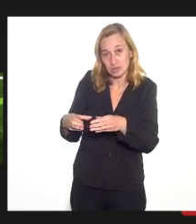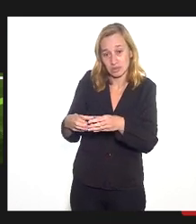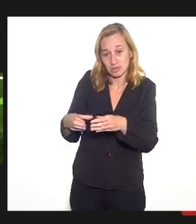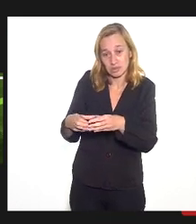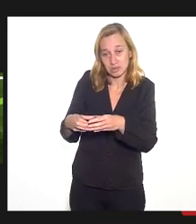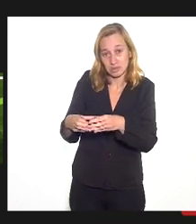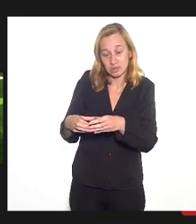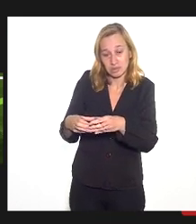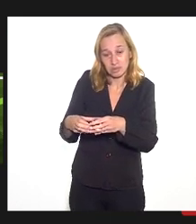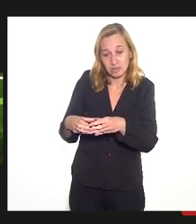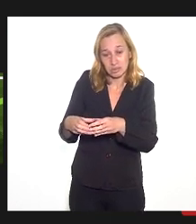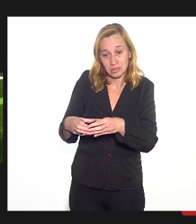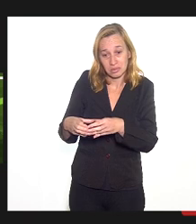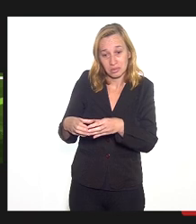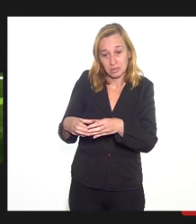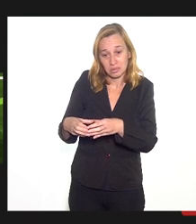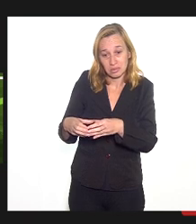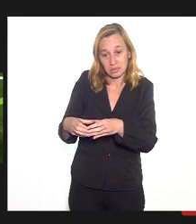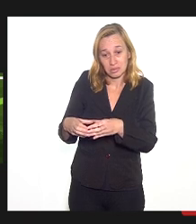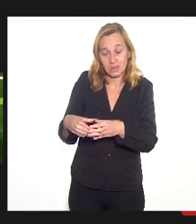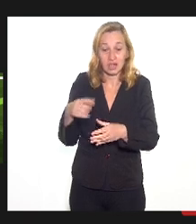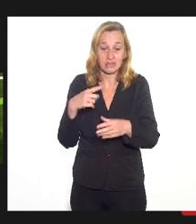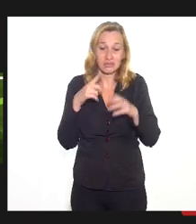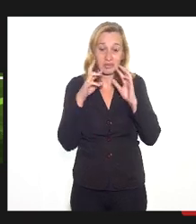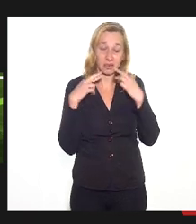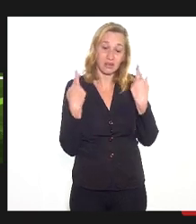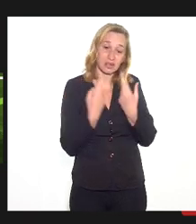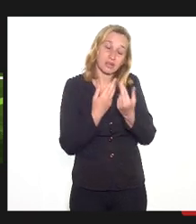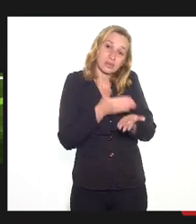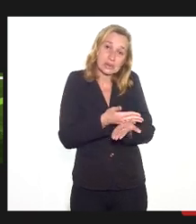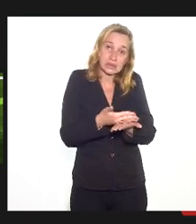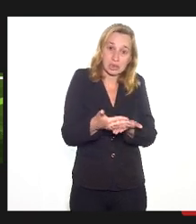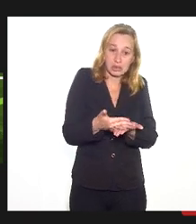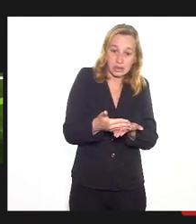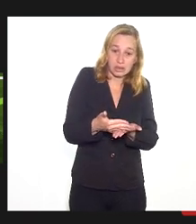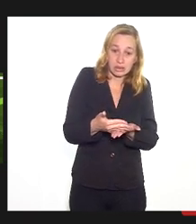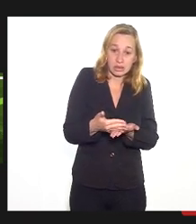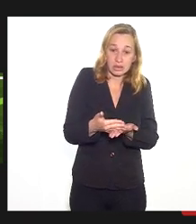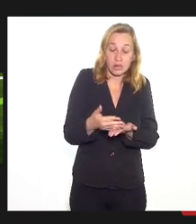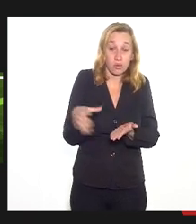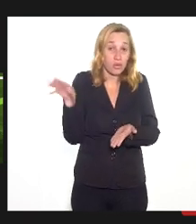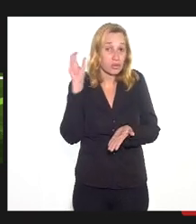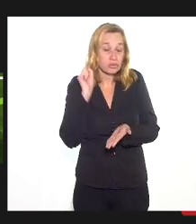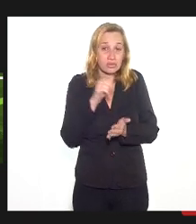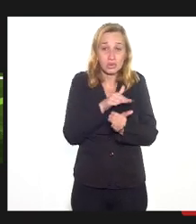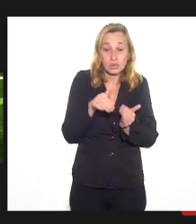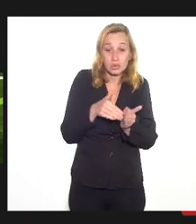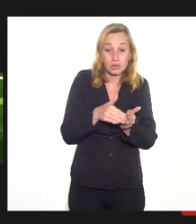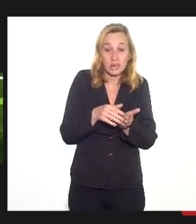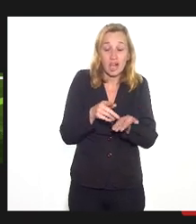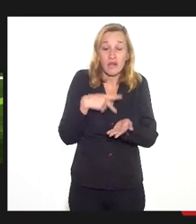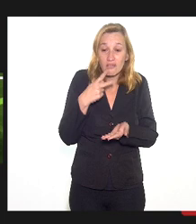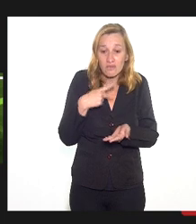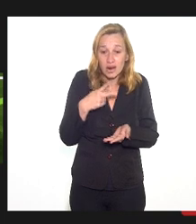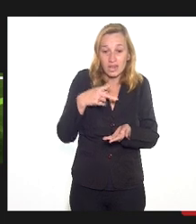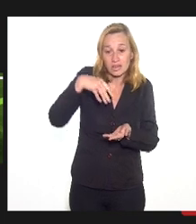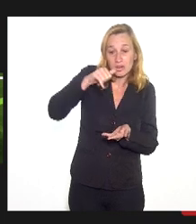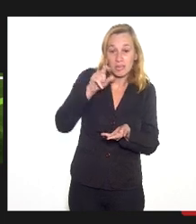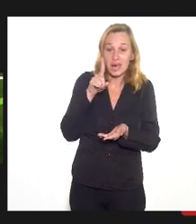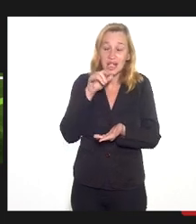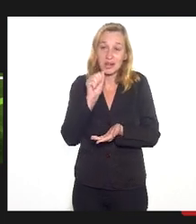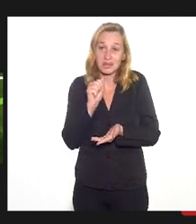E eu estou aqui na reunião desde o início, estou ouvindo a todos, e a fala da dona